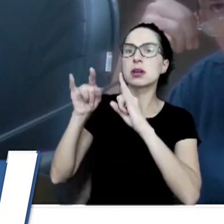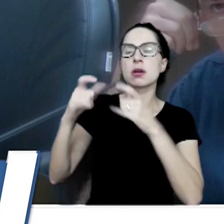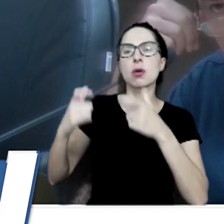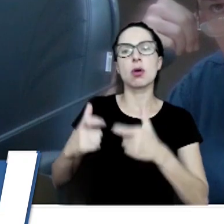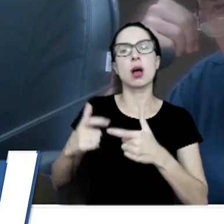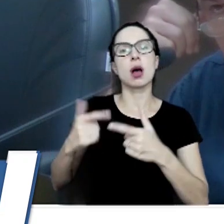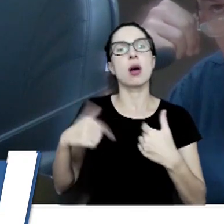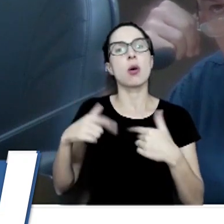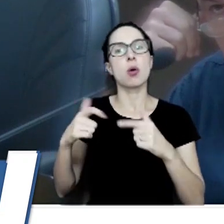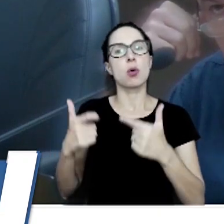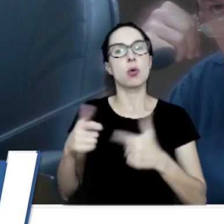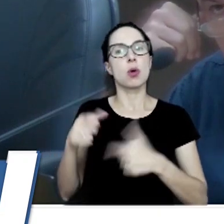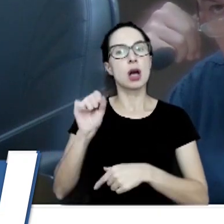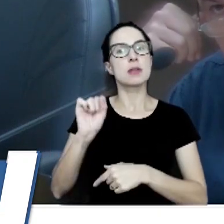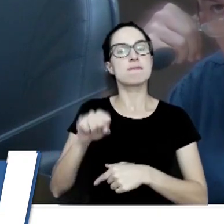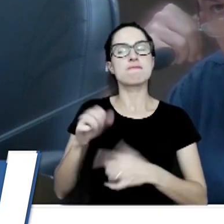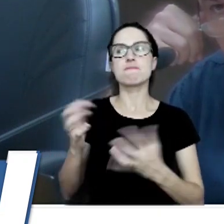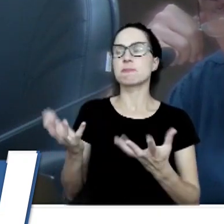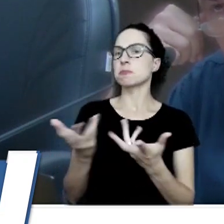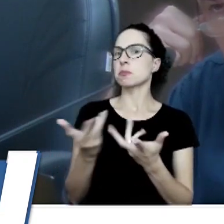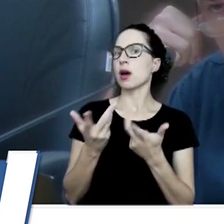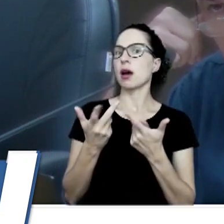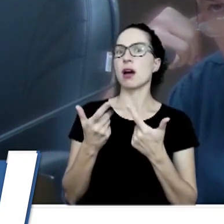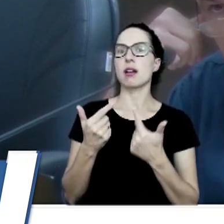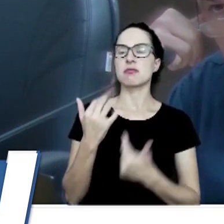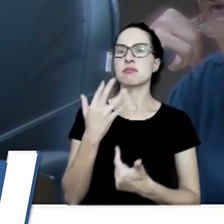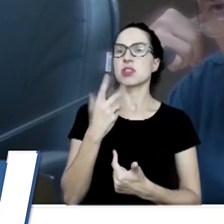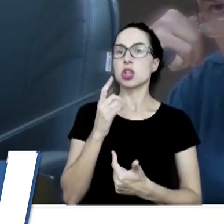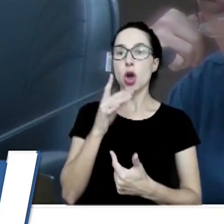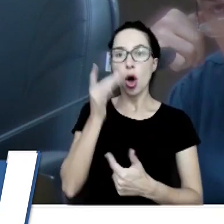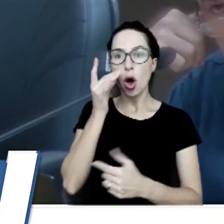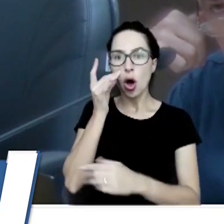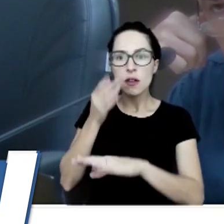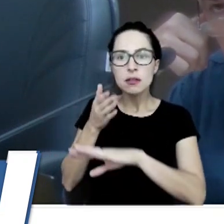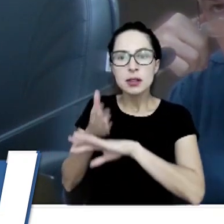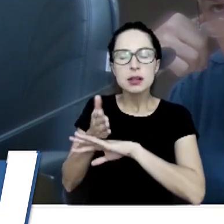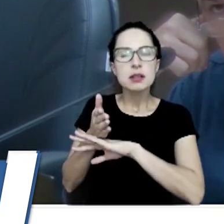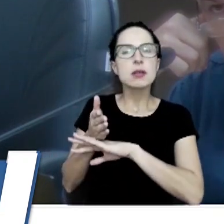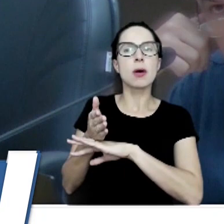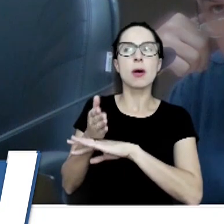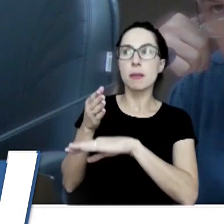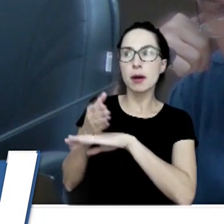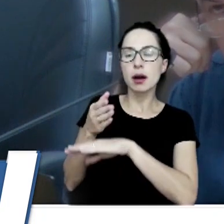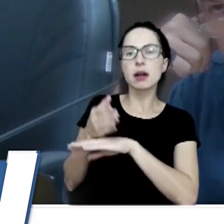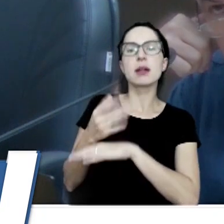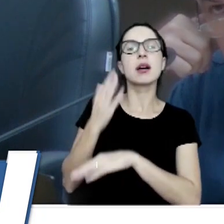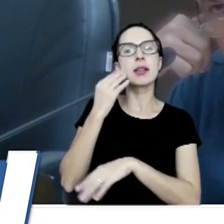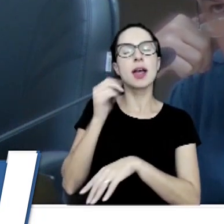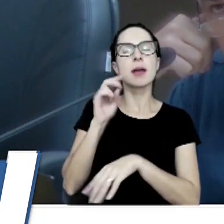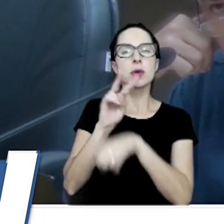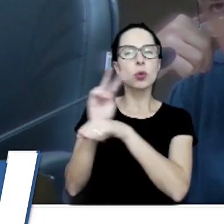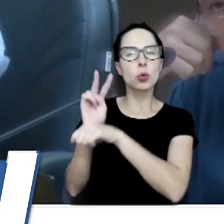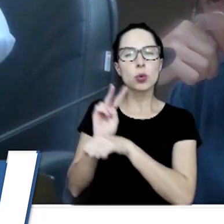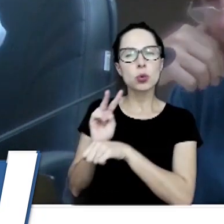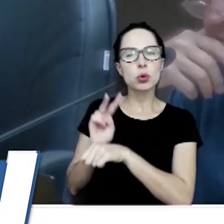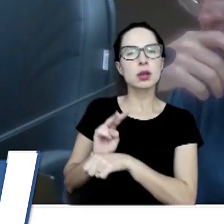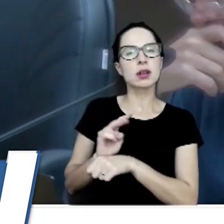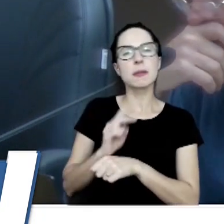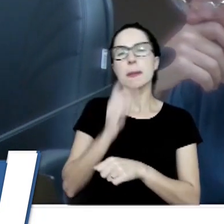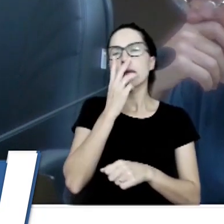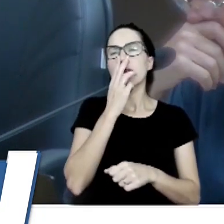novo celebração de contrato com outros espaços, deveria ter usado como exemplo o espaço